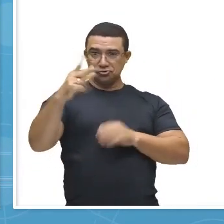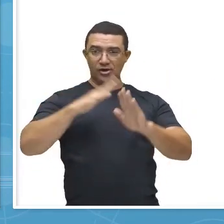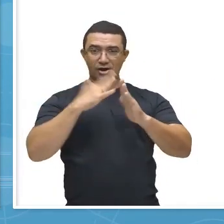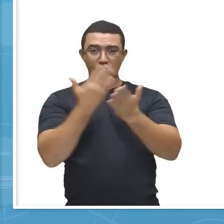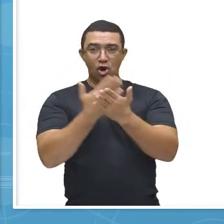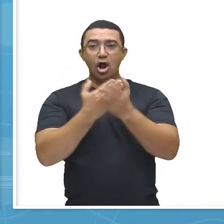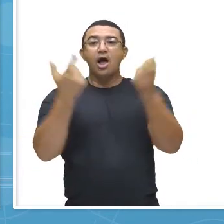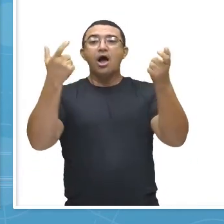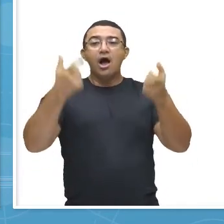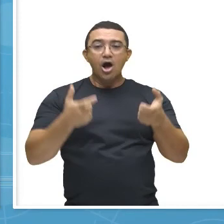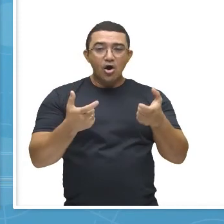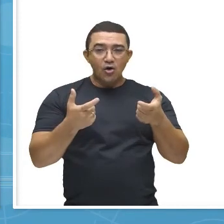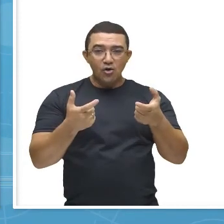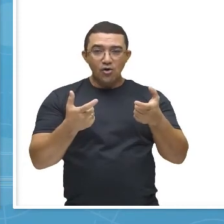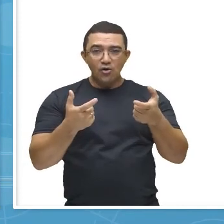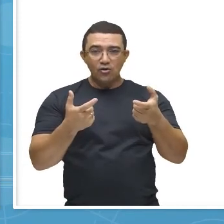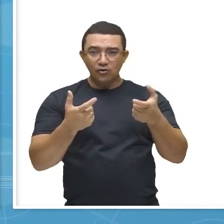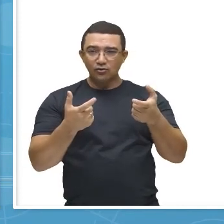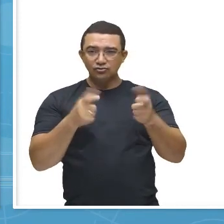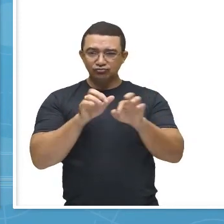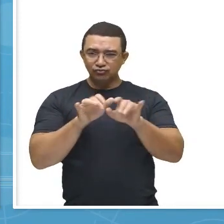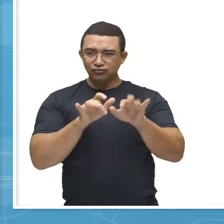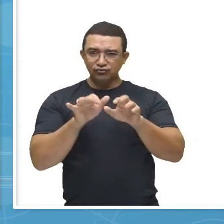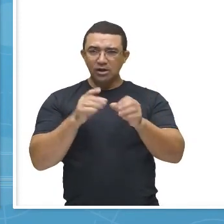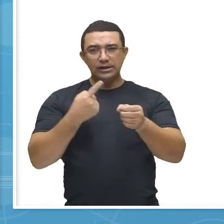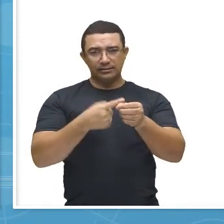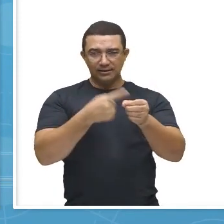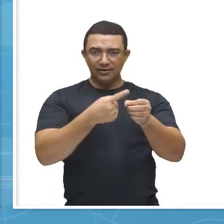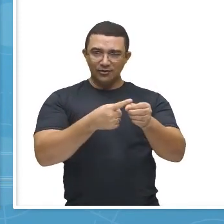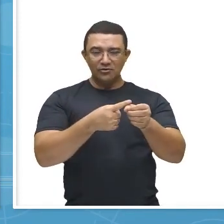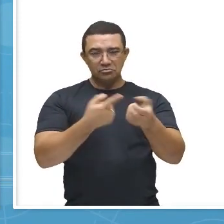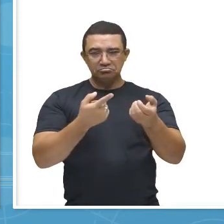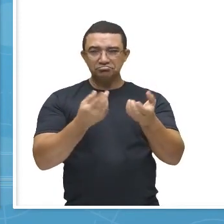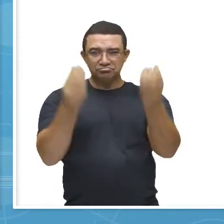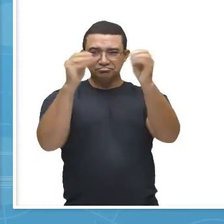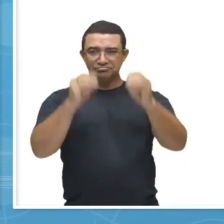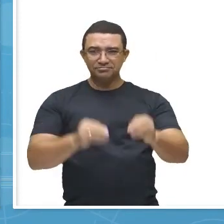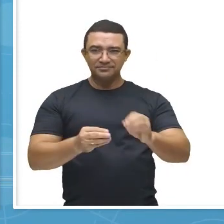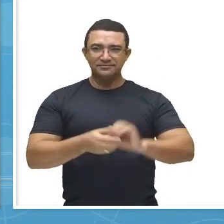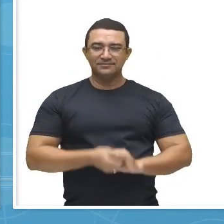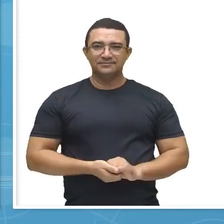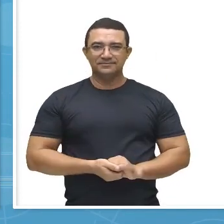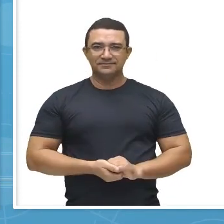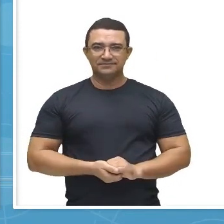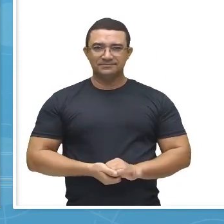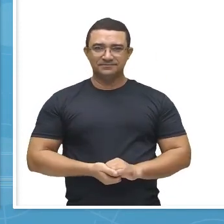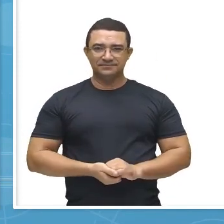onde que você está teclando. Se for do interior, dá um oi lá, tá? Vamos lá, junto?